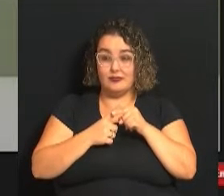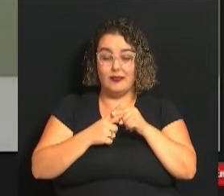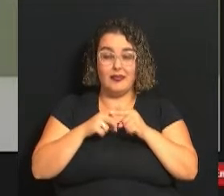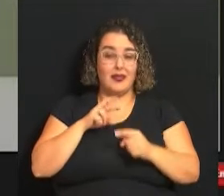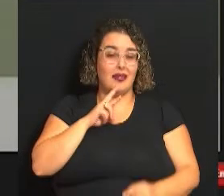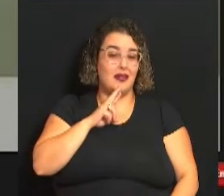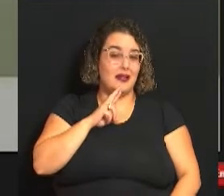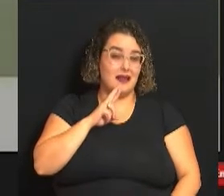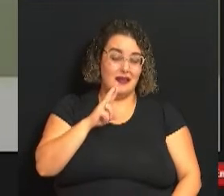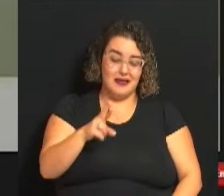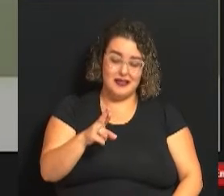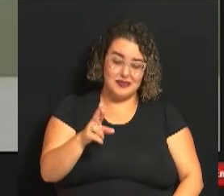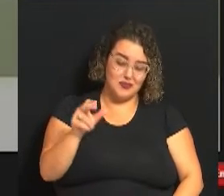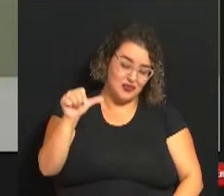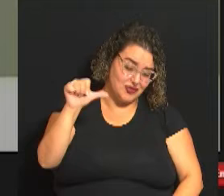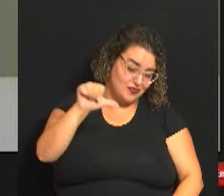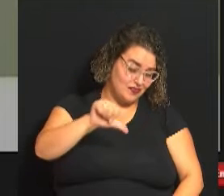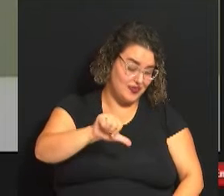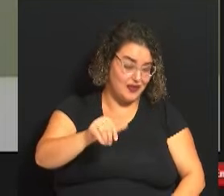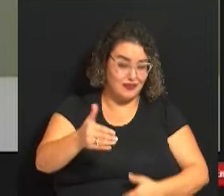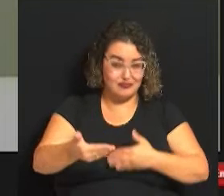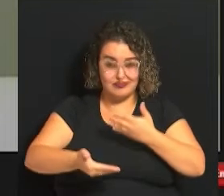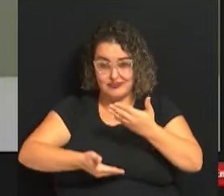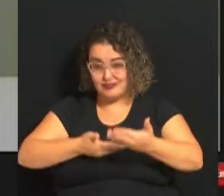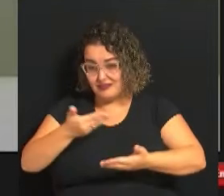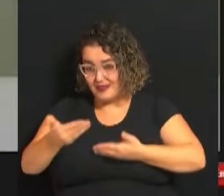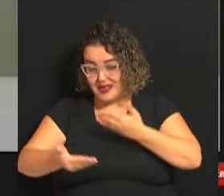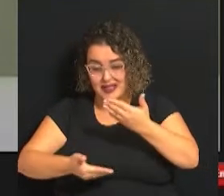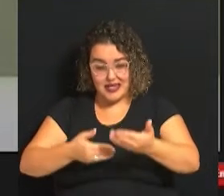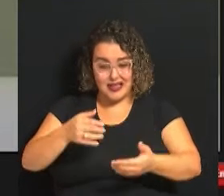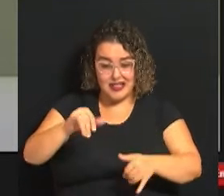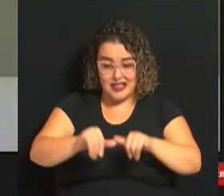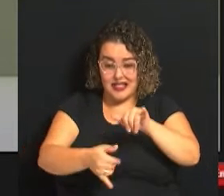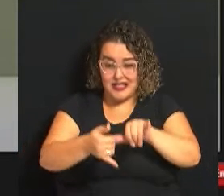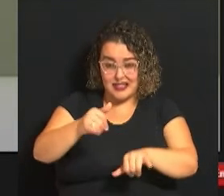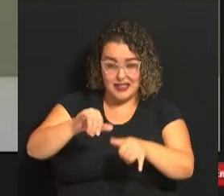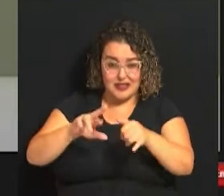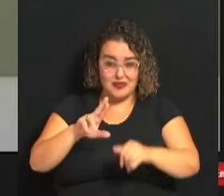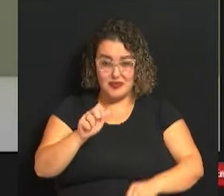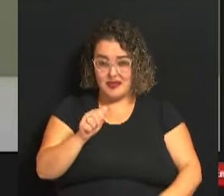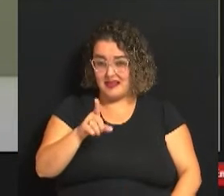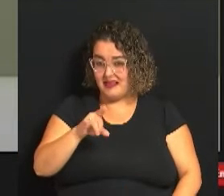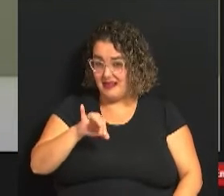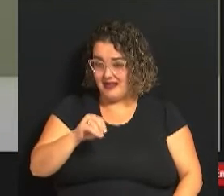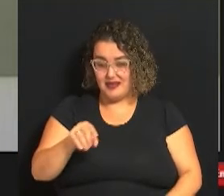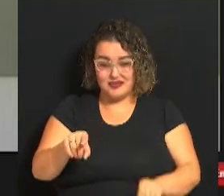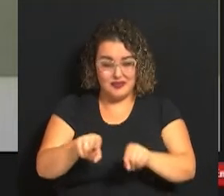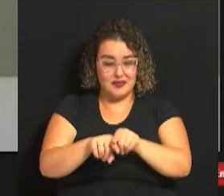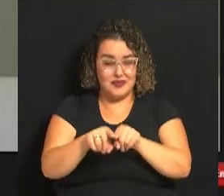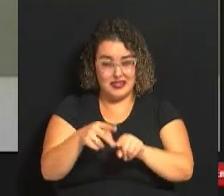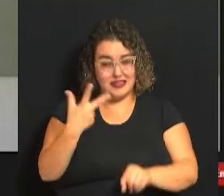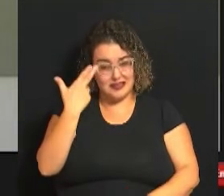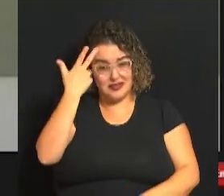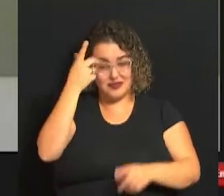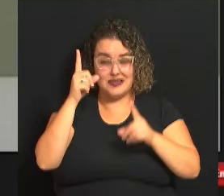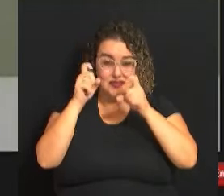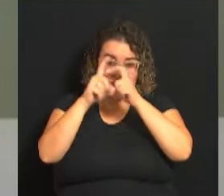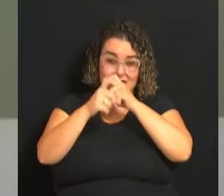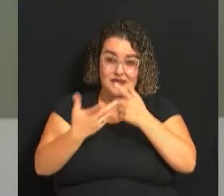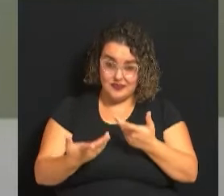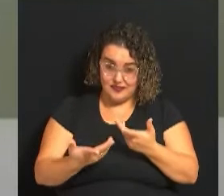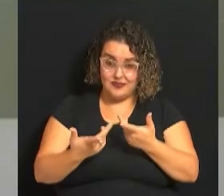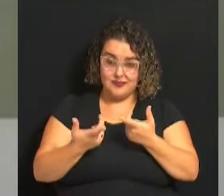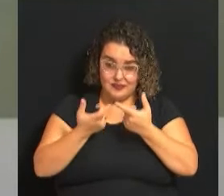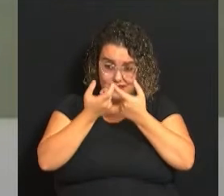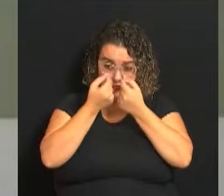à quimioterapia, responde mal à radioterapia e a cirurgia é muito difícil. Então, esses tumores